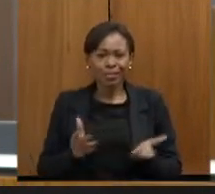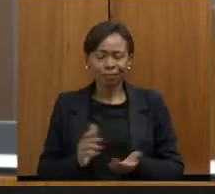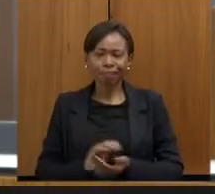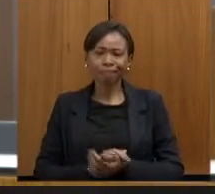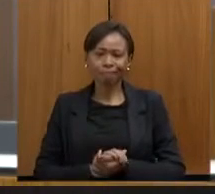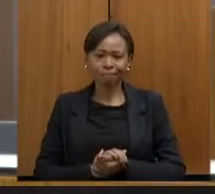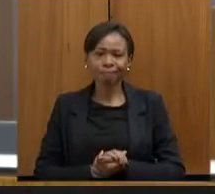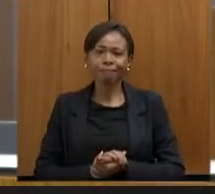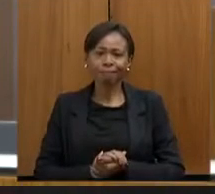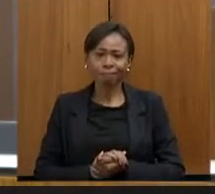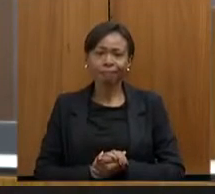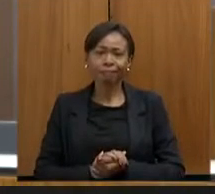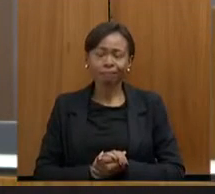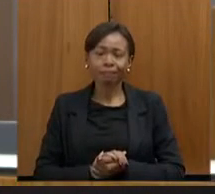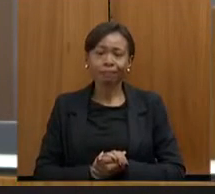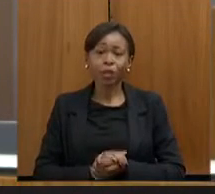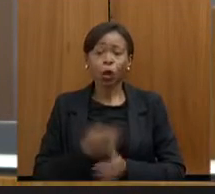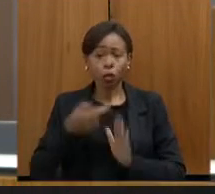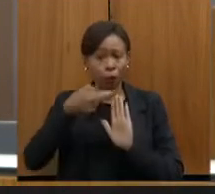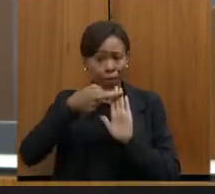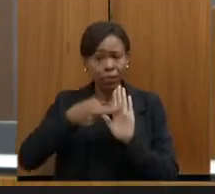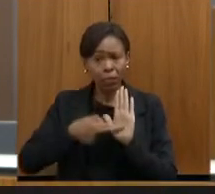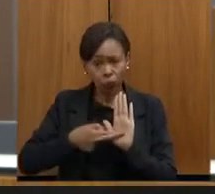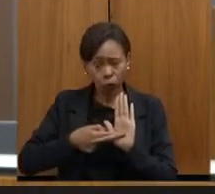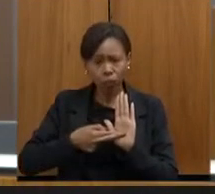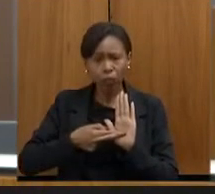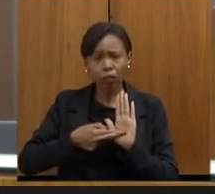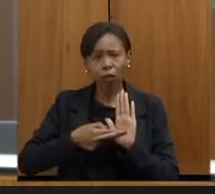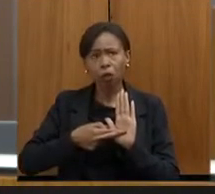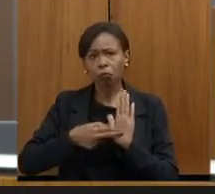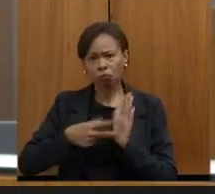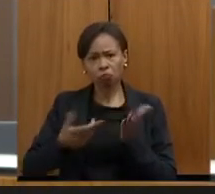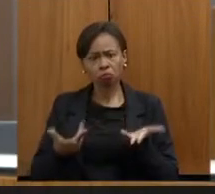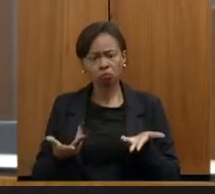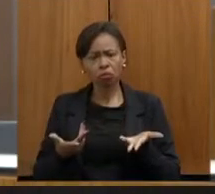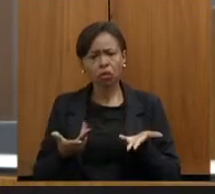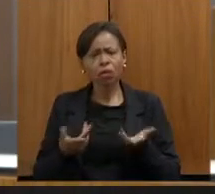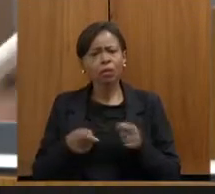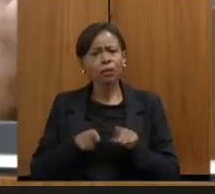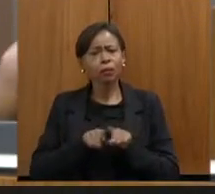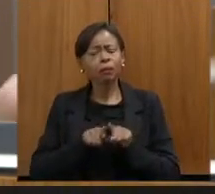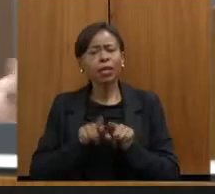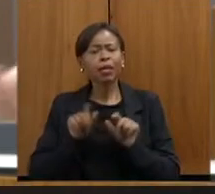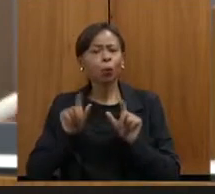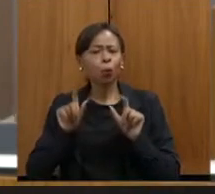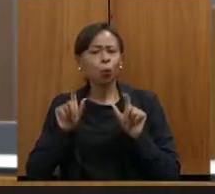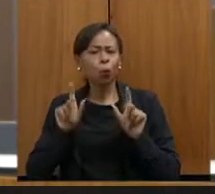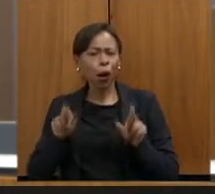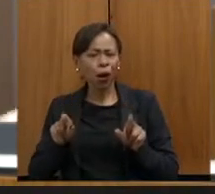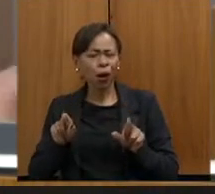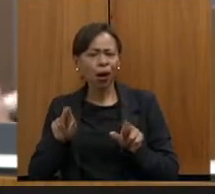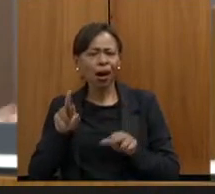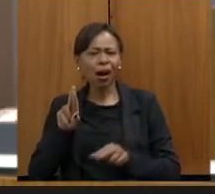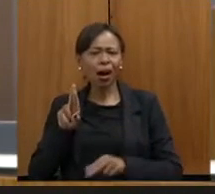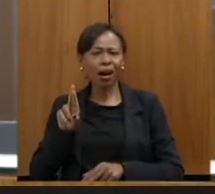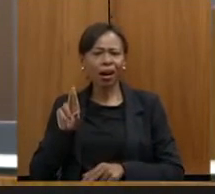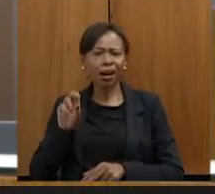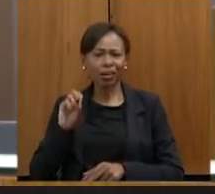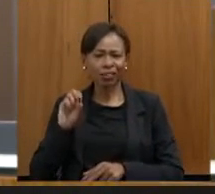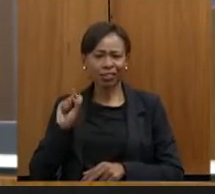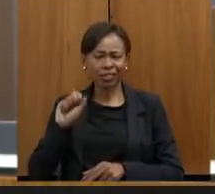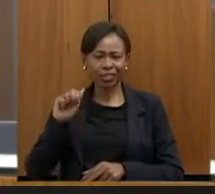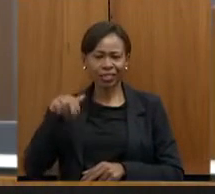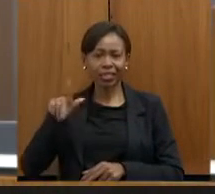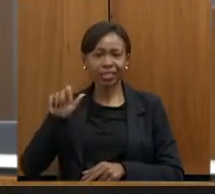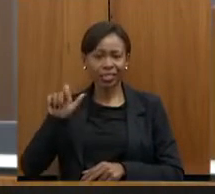vezes, essa URB, ela não se dá como muito bem colocado pela doutora Rosângela Reis e demais membros da